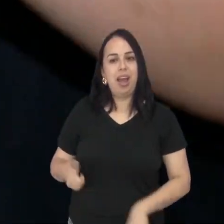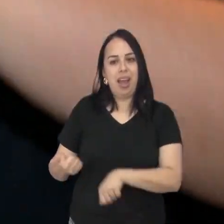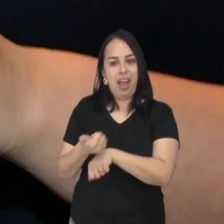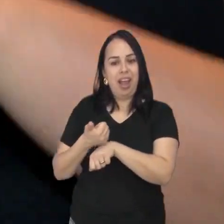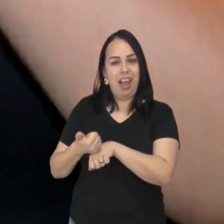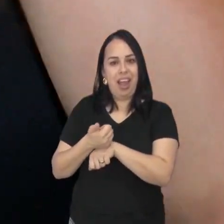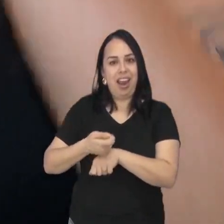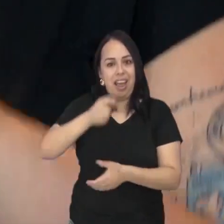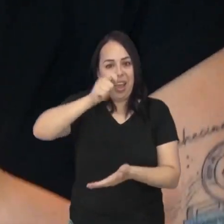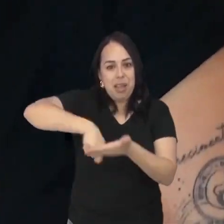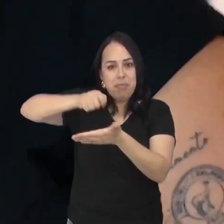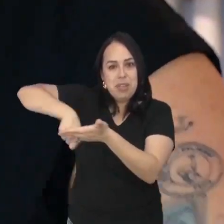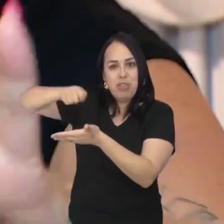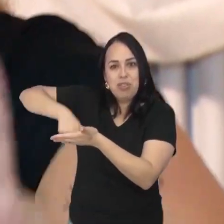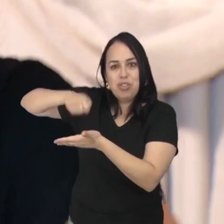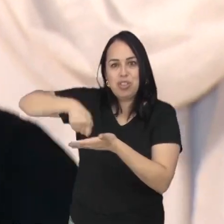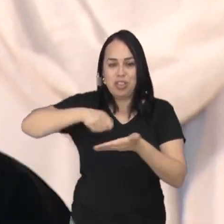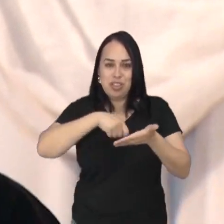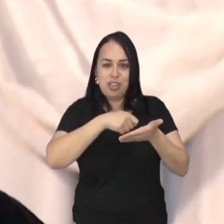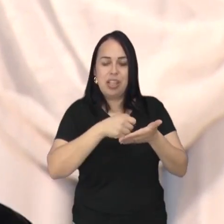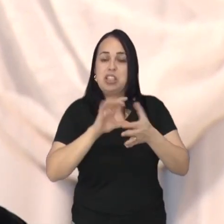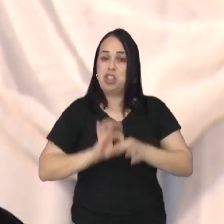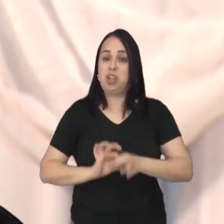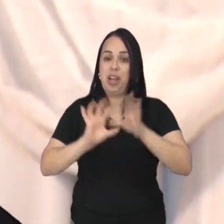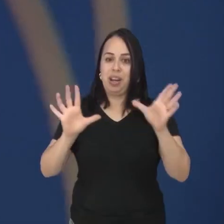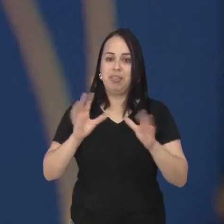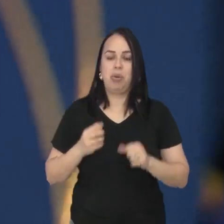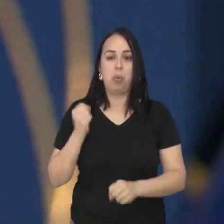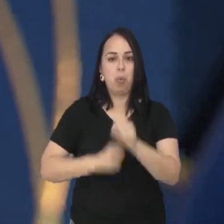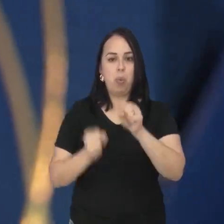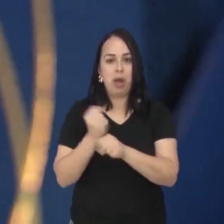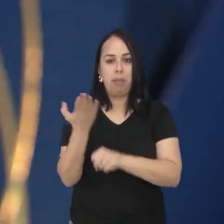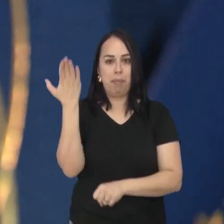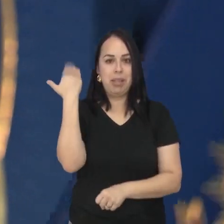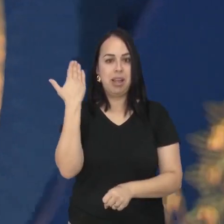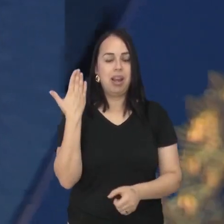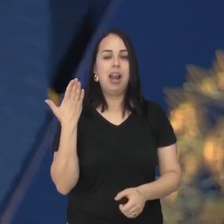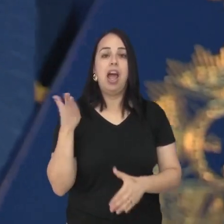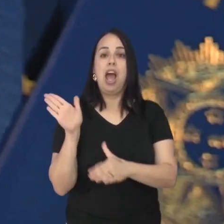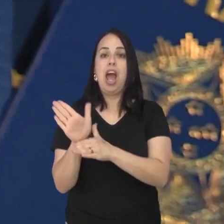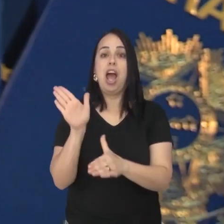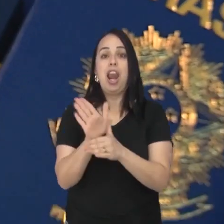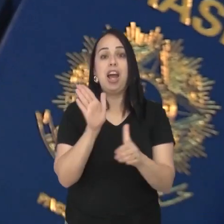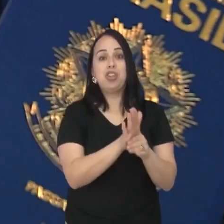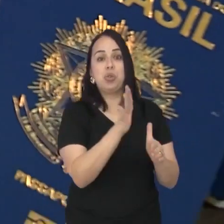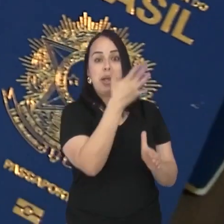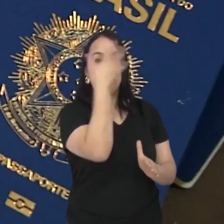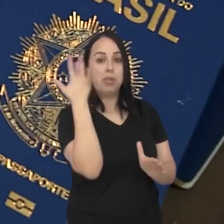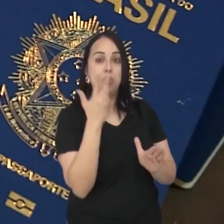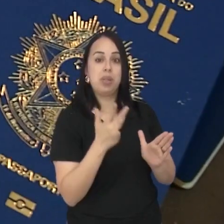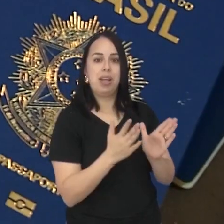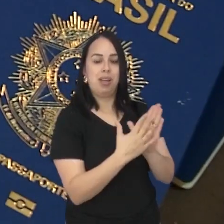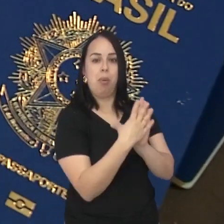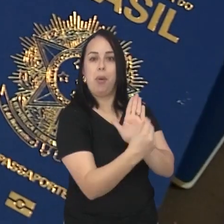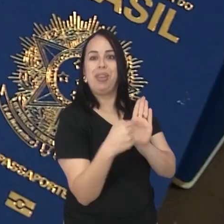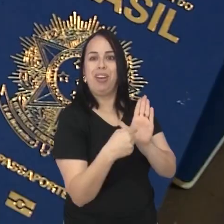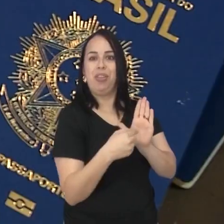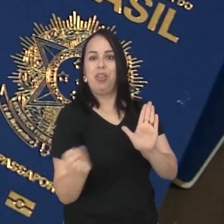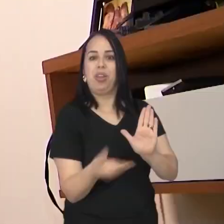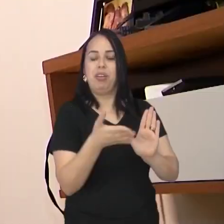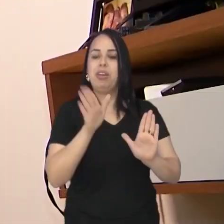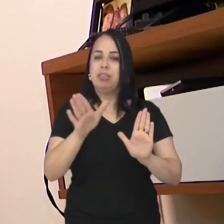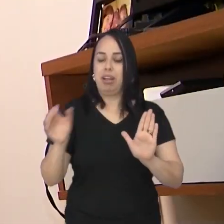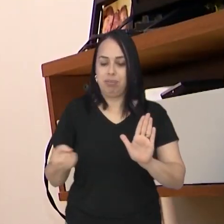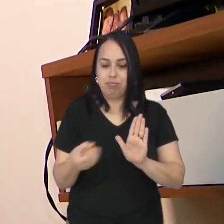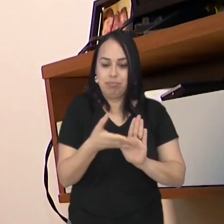Paula é especialista em emissão de vistos e passaportes. Desde o ano passado, ajuda as pessoas a conseguir a nova versão do